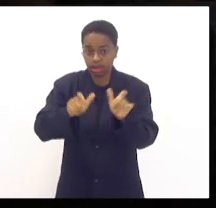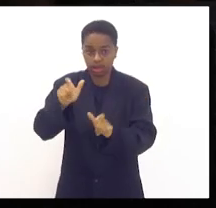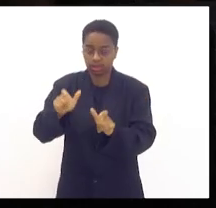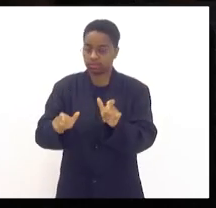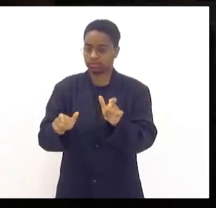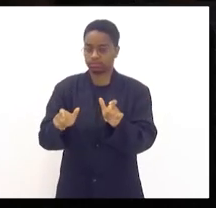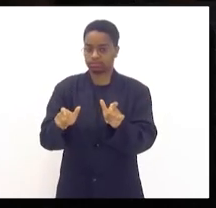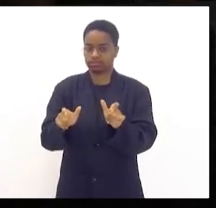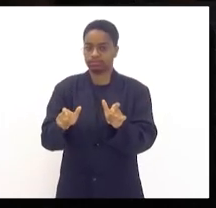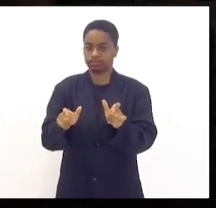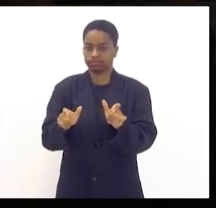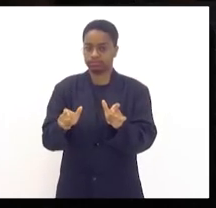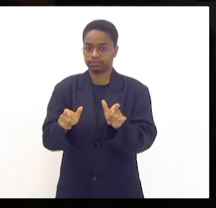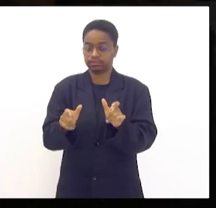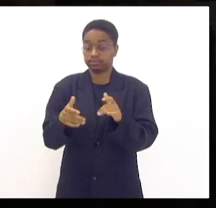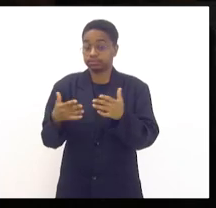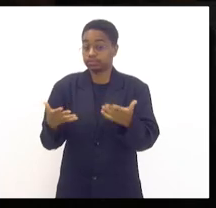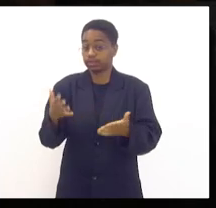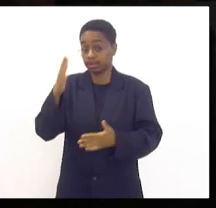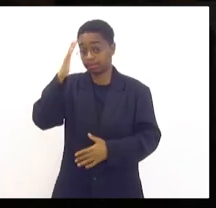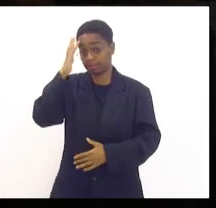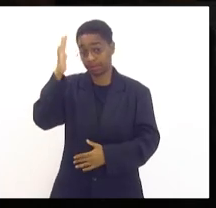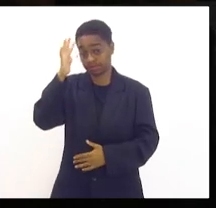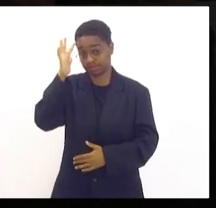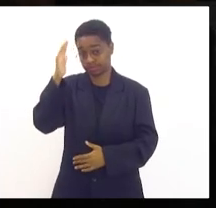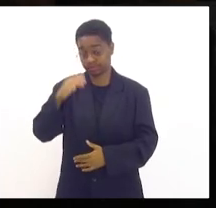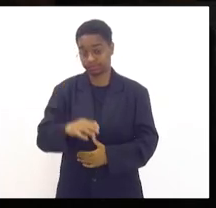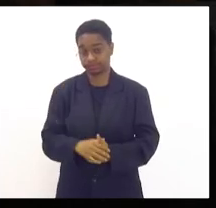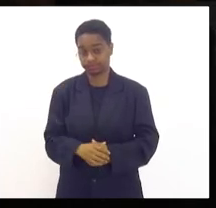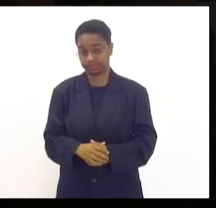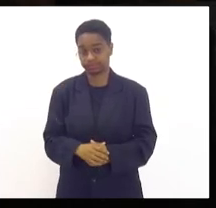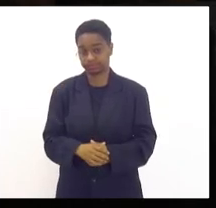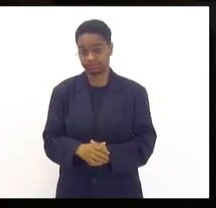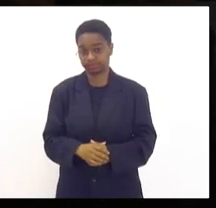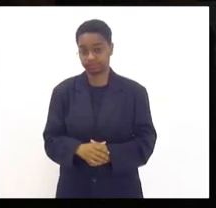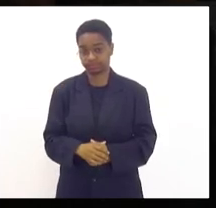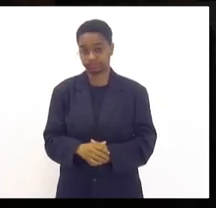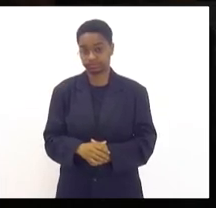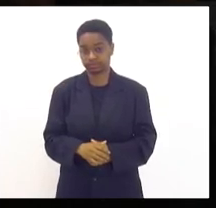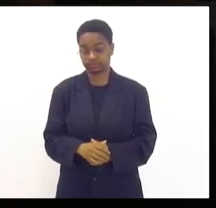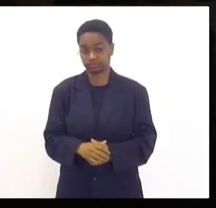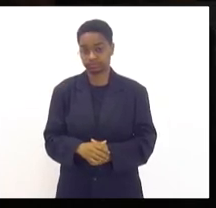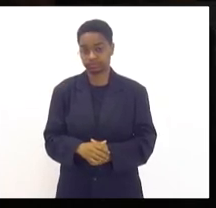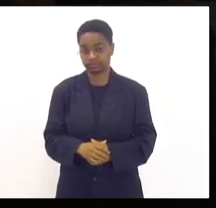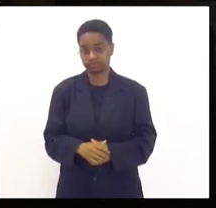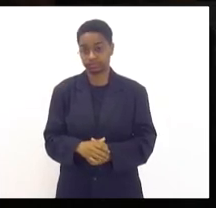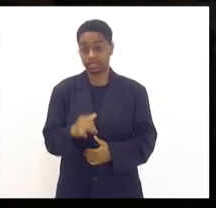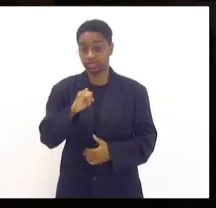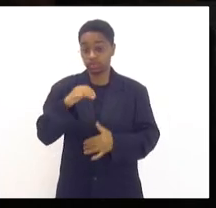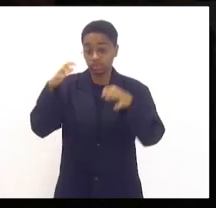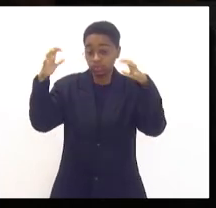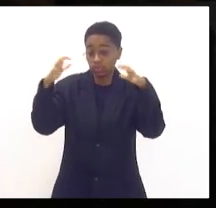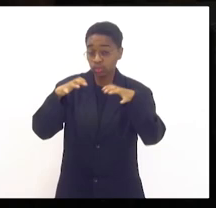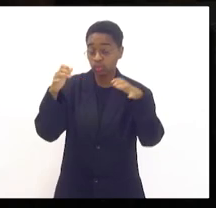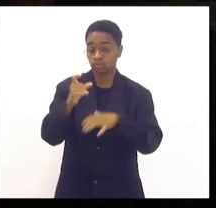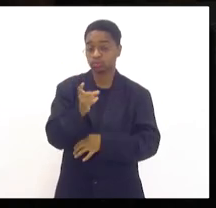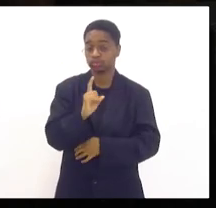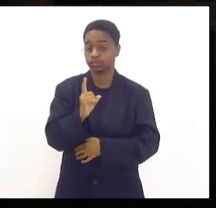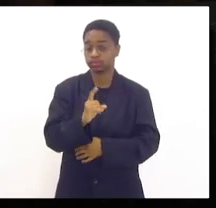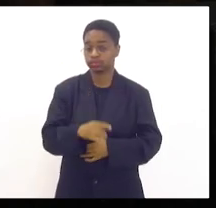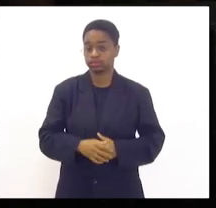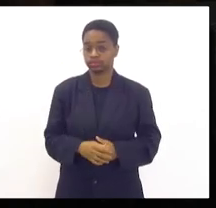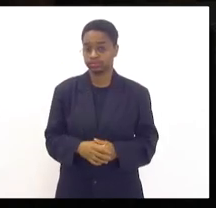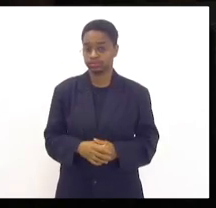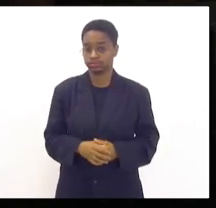nós. Imagine, deputado Valbacelar, que não tivesse chovido e